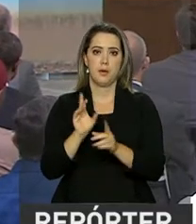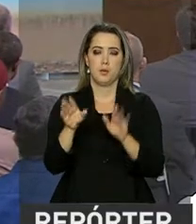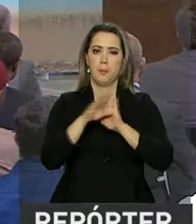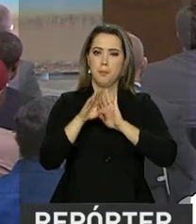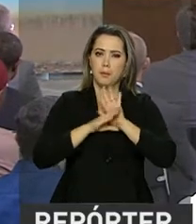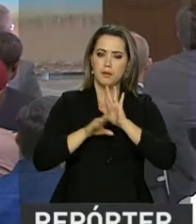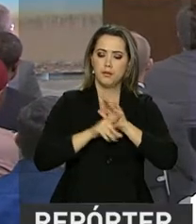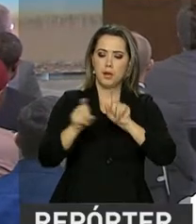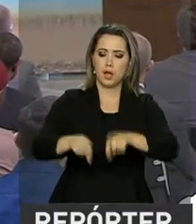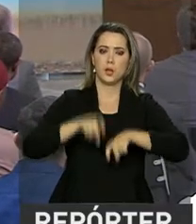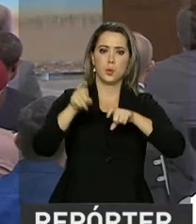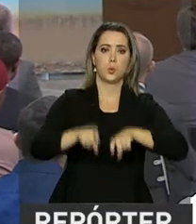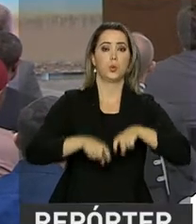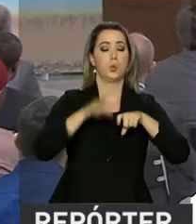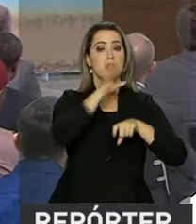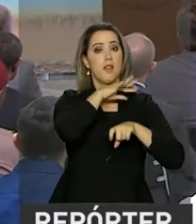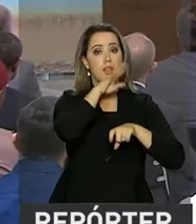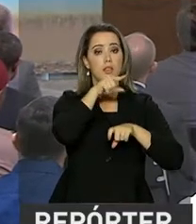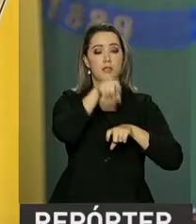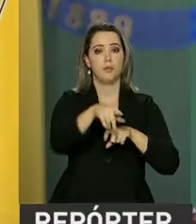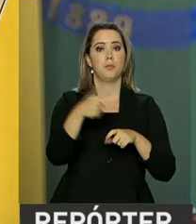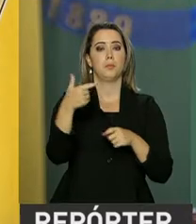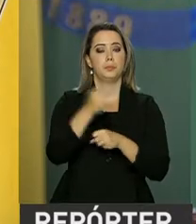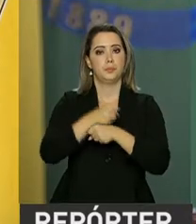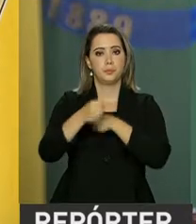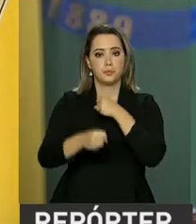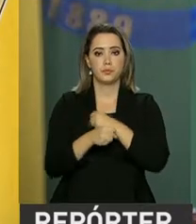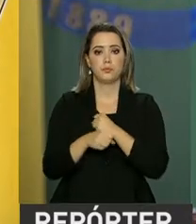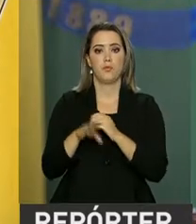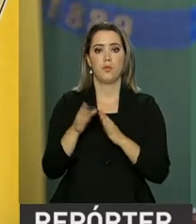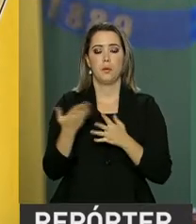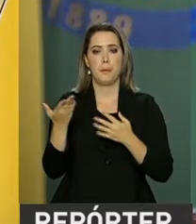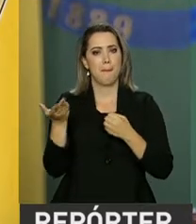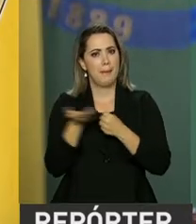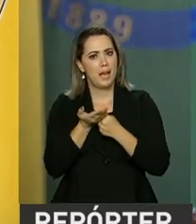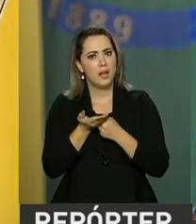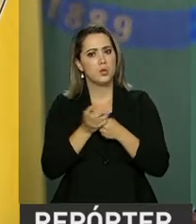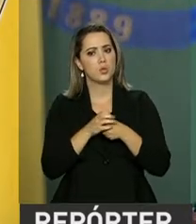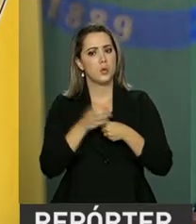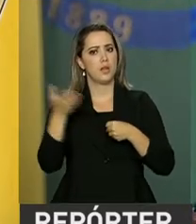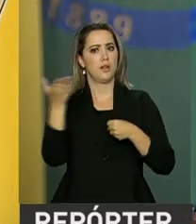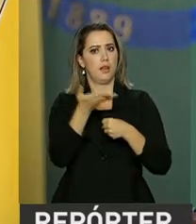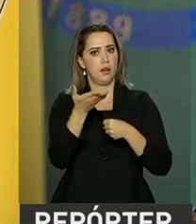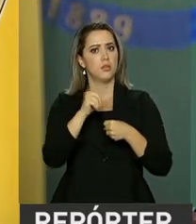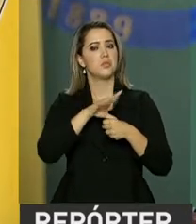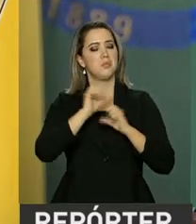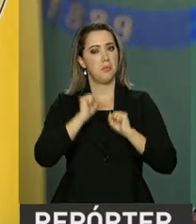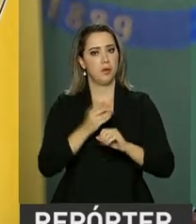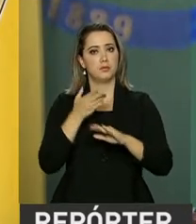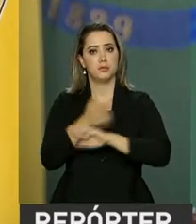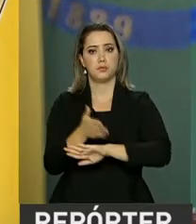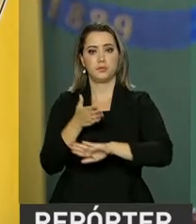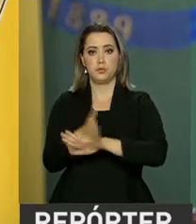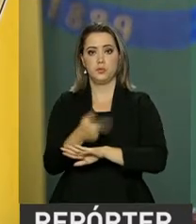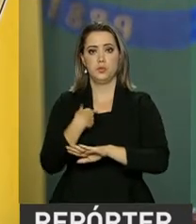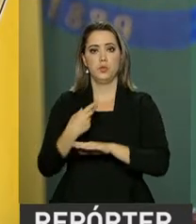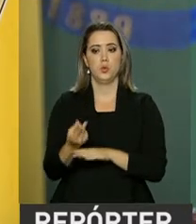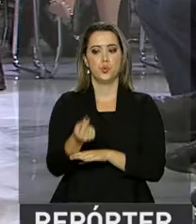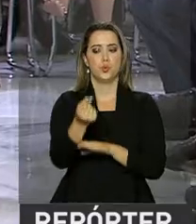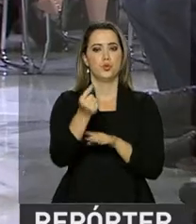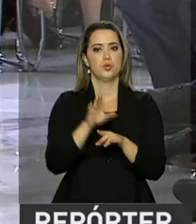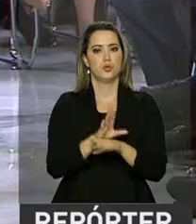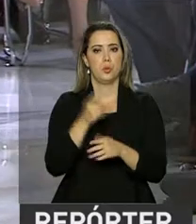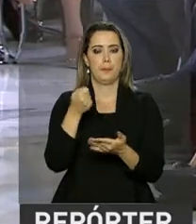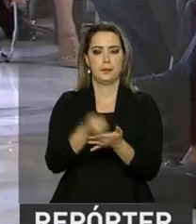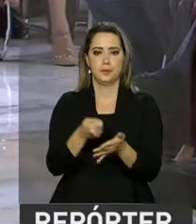e pecuário 2017 e 2018 médios e grandes produtores poderão acessar crédito rural para